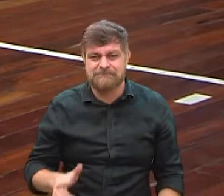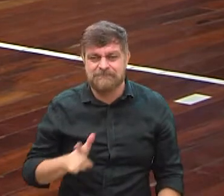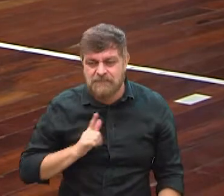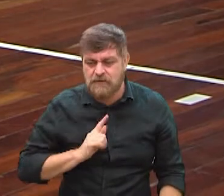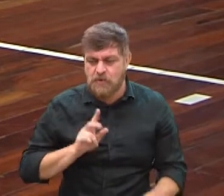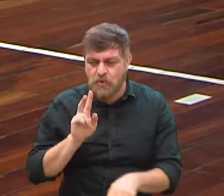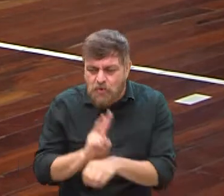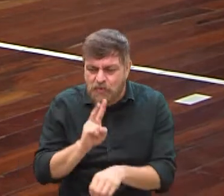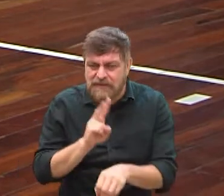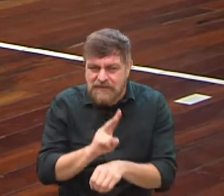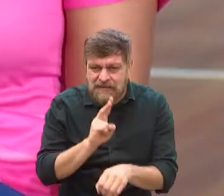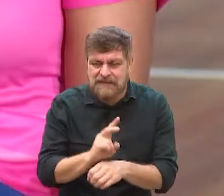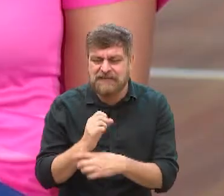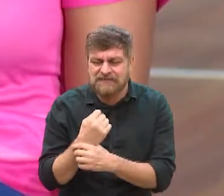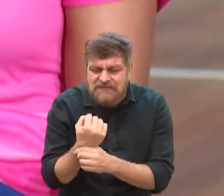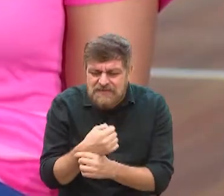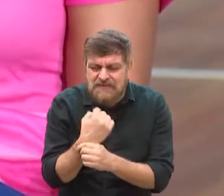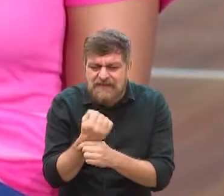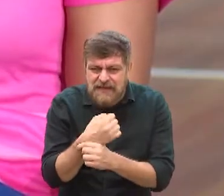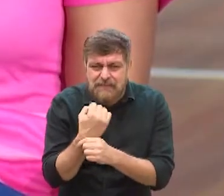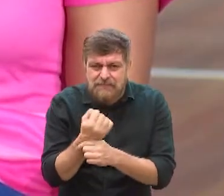mais tratando de lesão, assim.